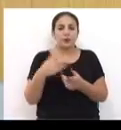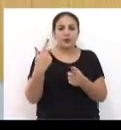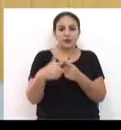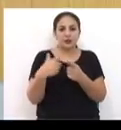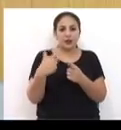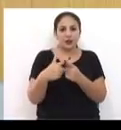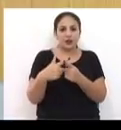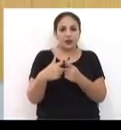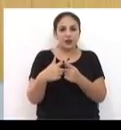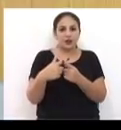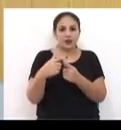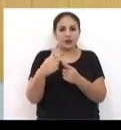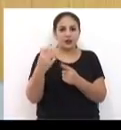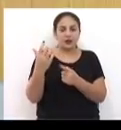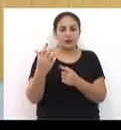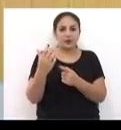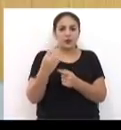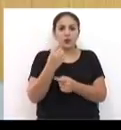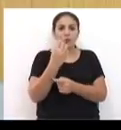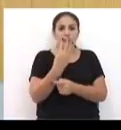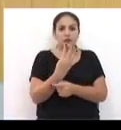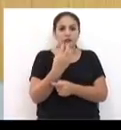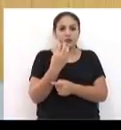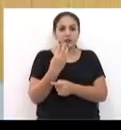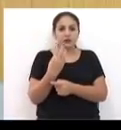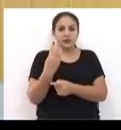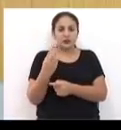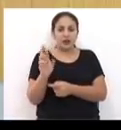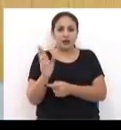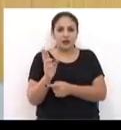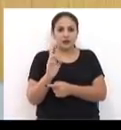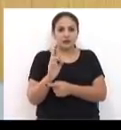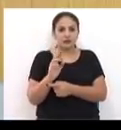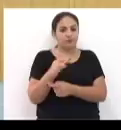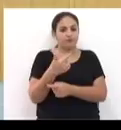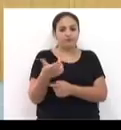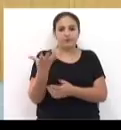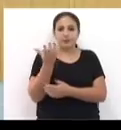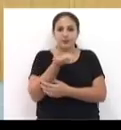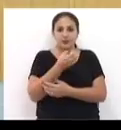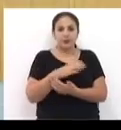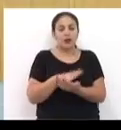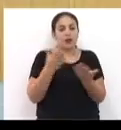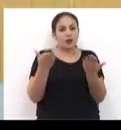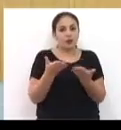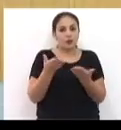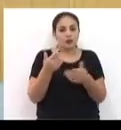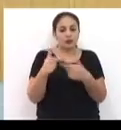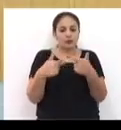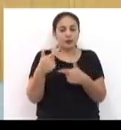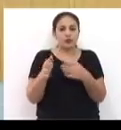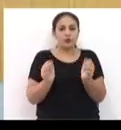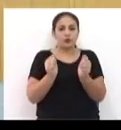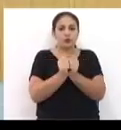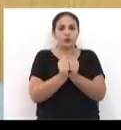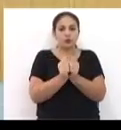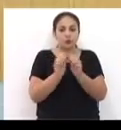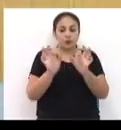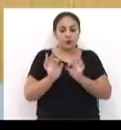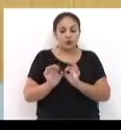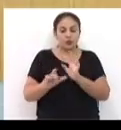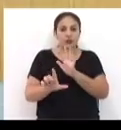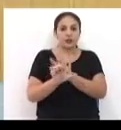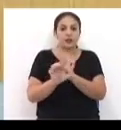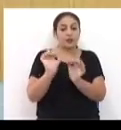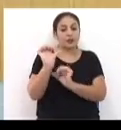de R$ 483 continua extinto. Agora, os servidores se uniram na elaboração de um anteprojeto de